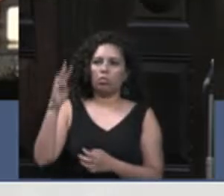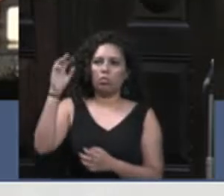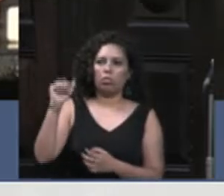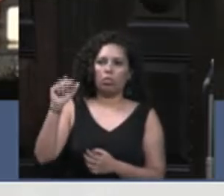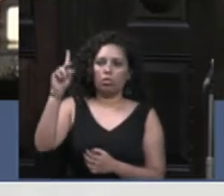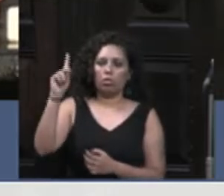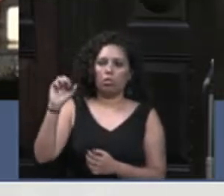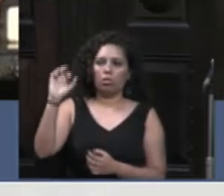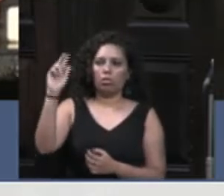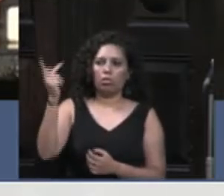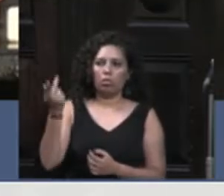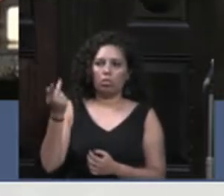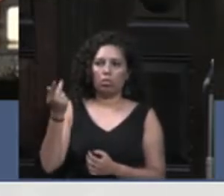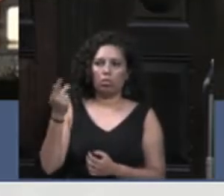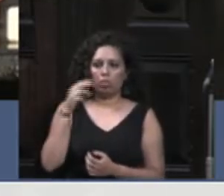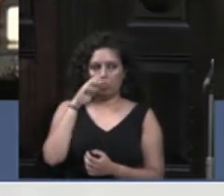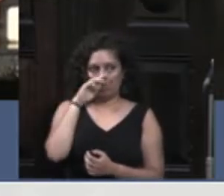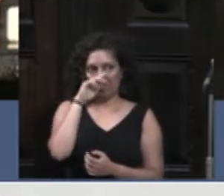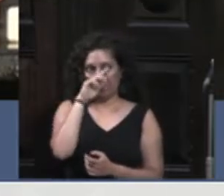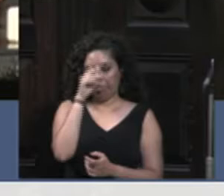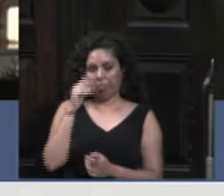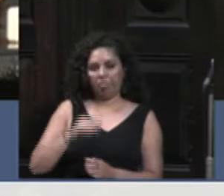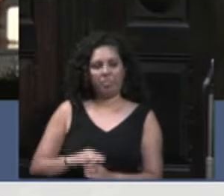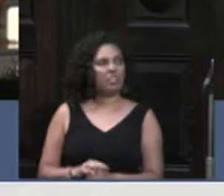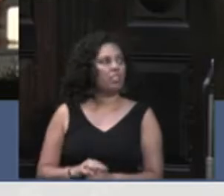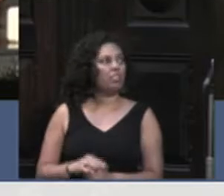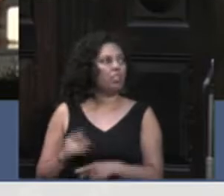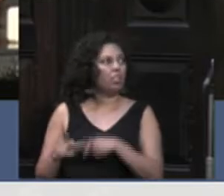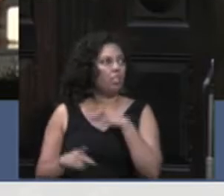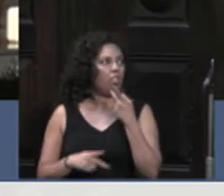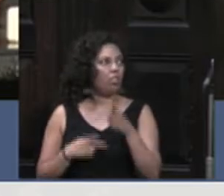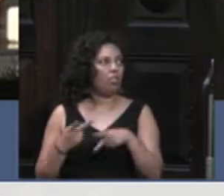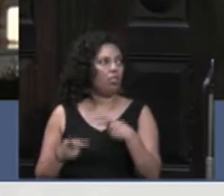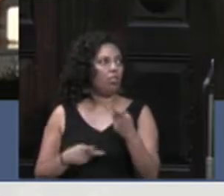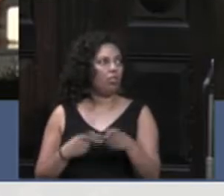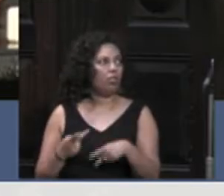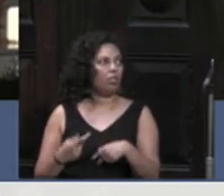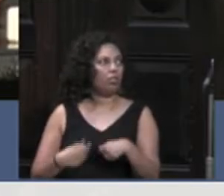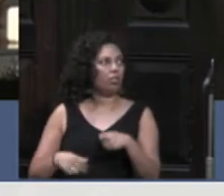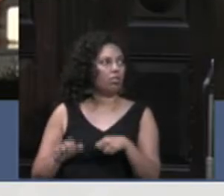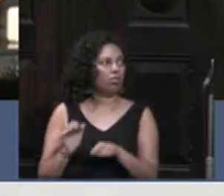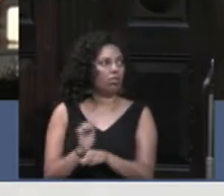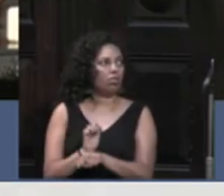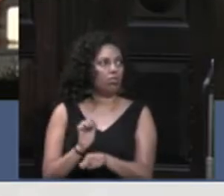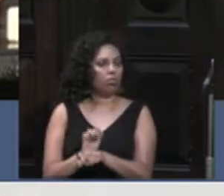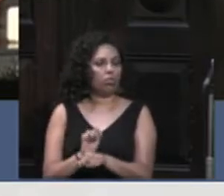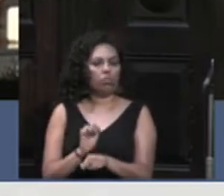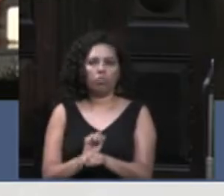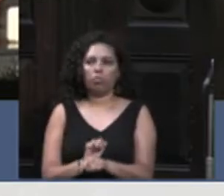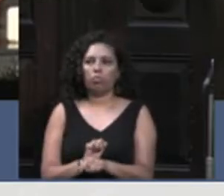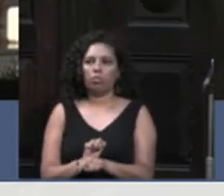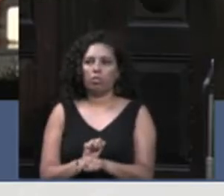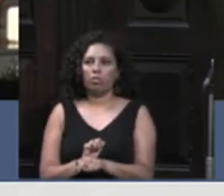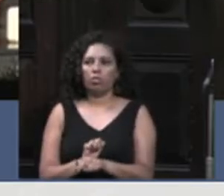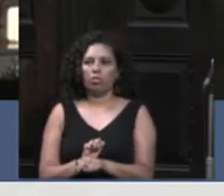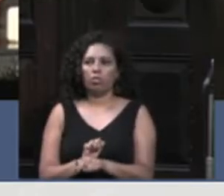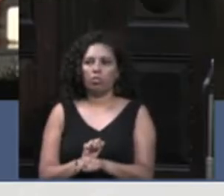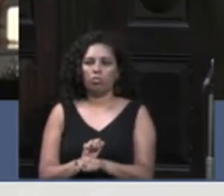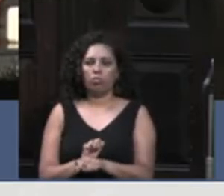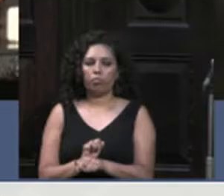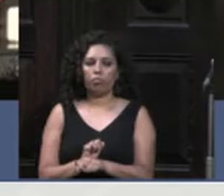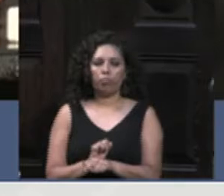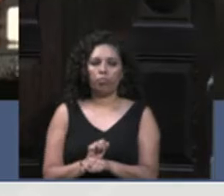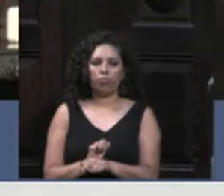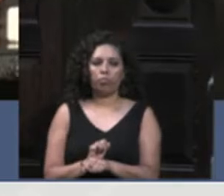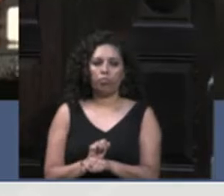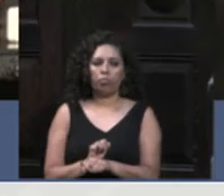de umas 3 ou 4 reuniões minhas. O Estado precisa regulamentar a questão do patrimônio material. Vossa Excelência